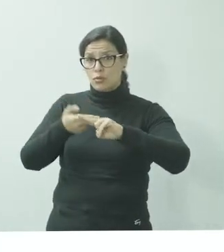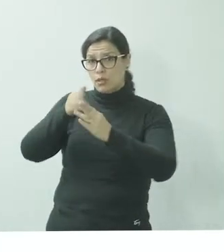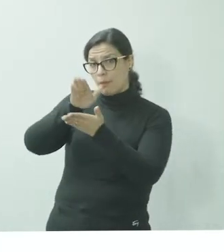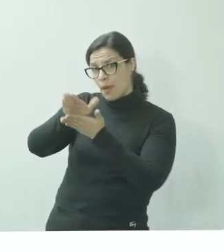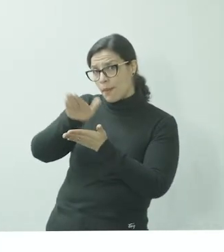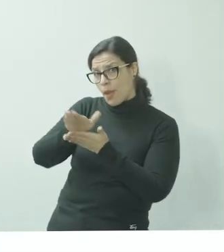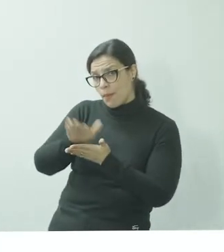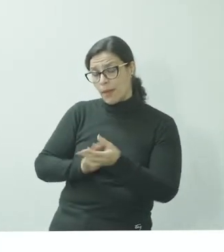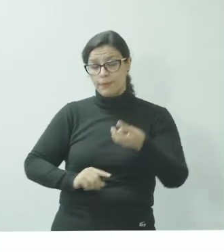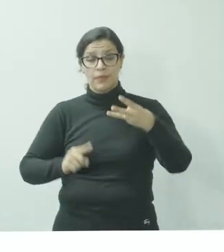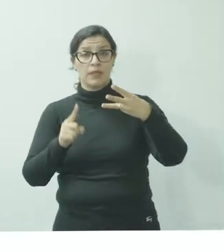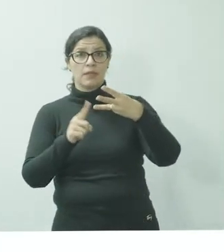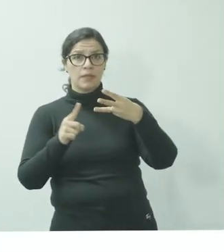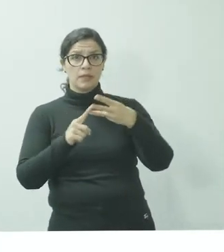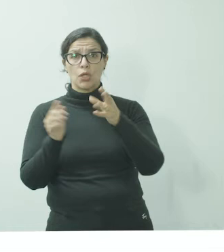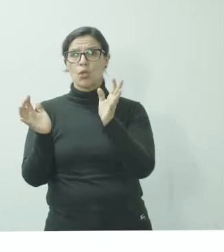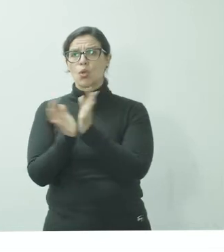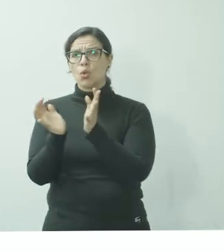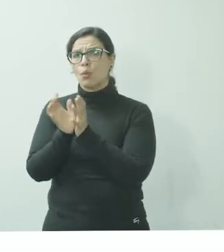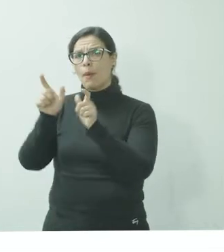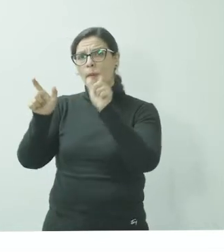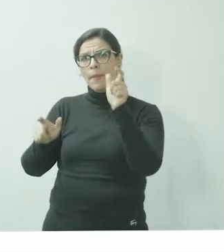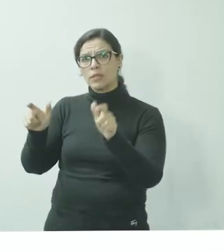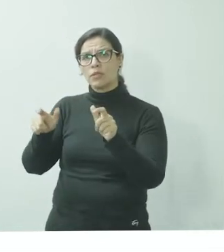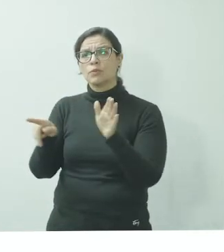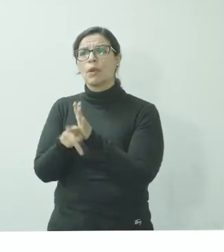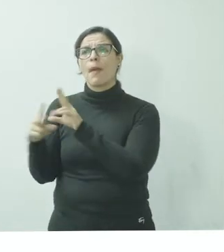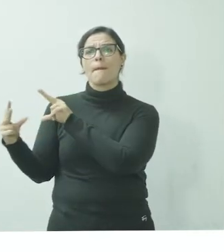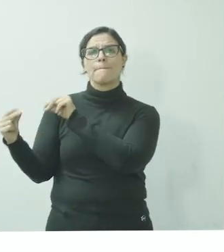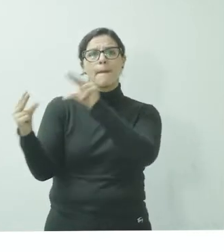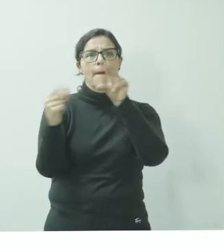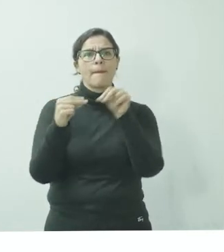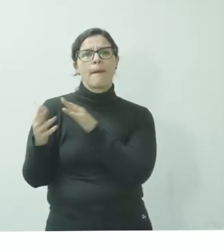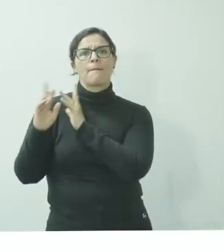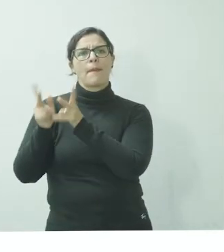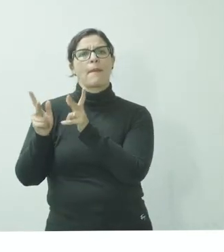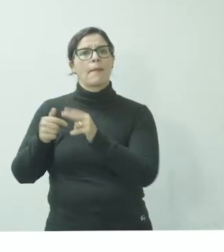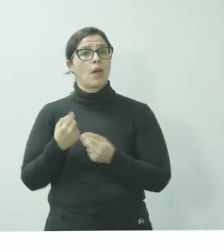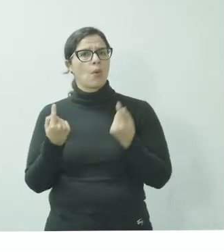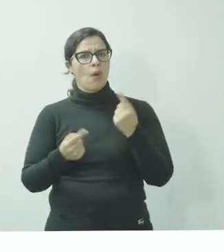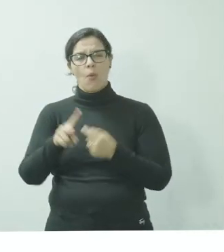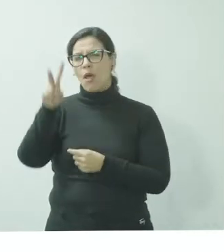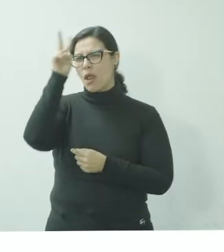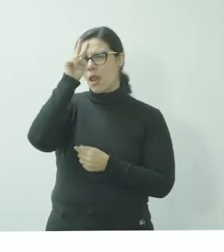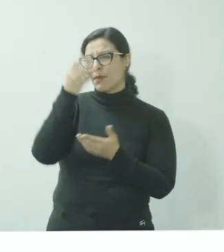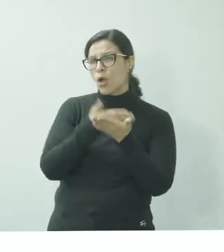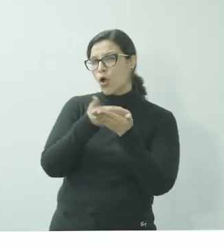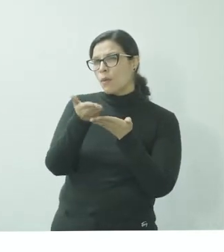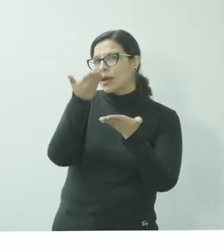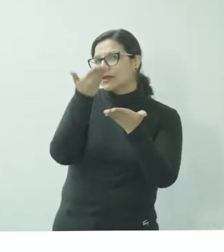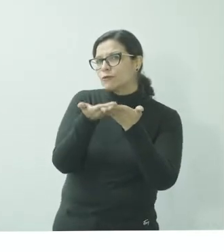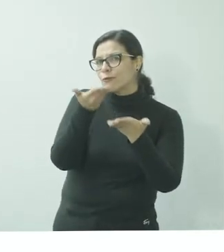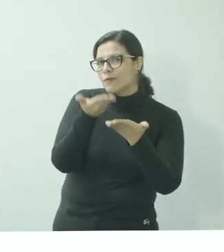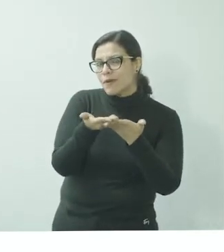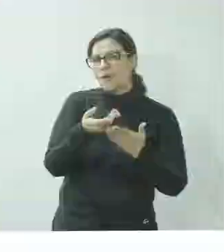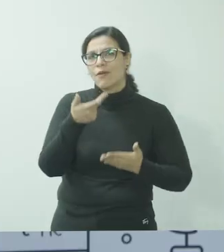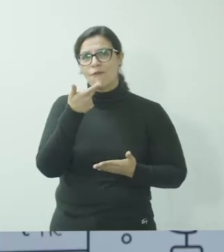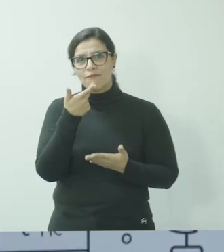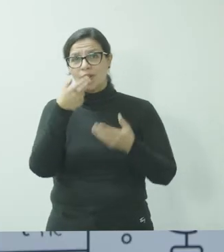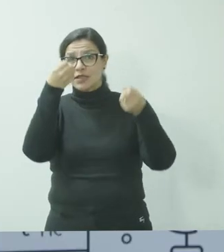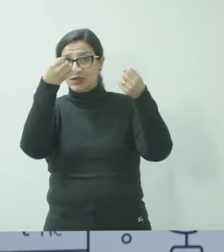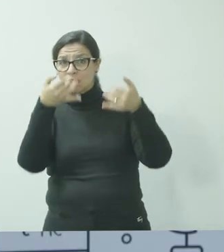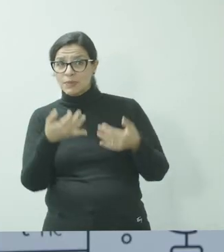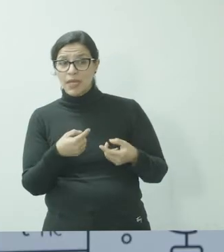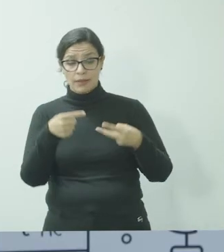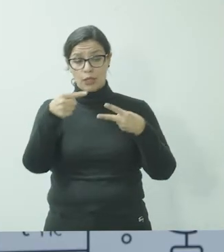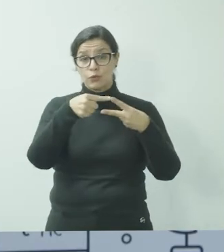imprimir ou de pessoas que conversam lembrem lá no comecinho da aula eu trouxe